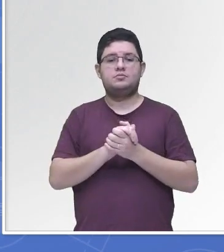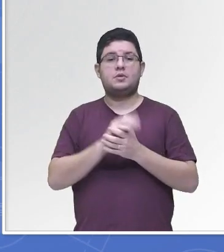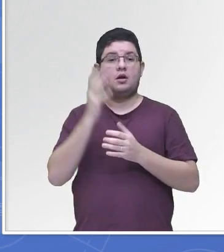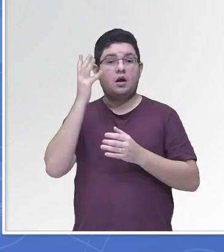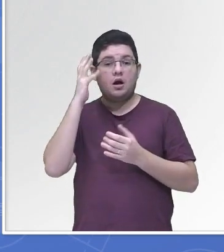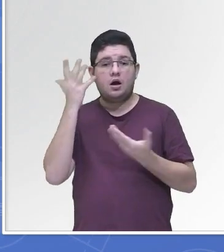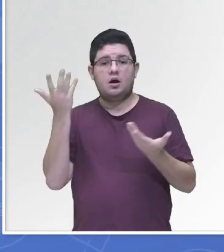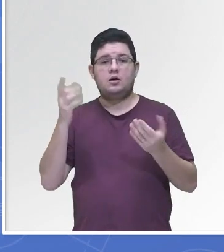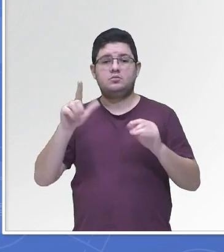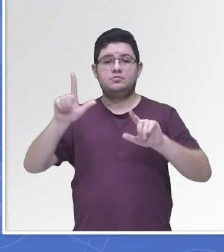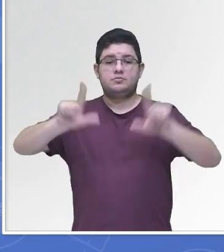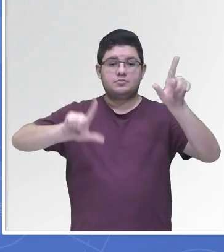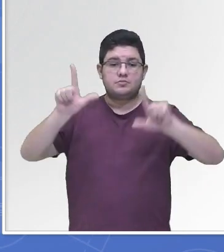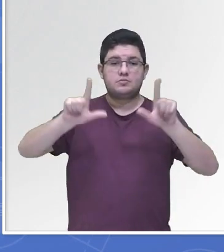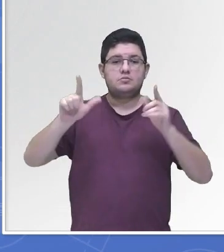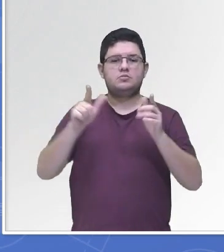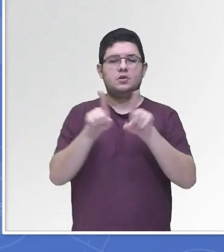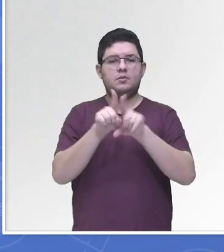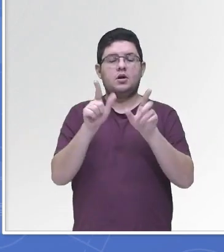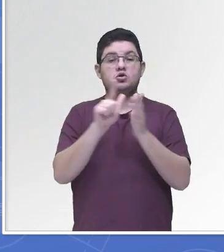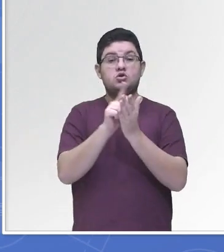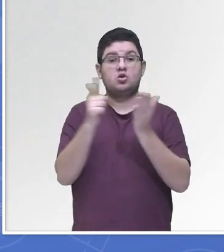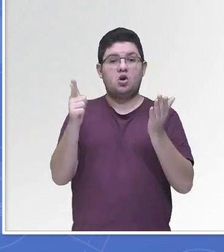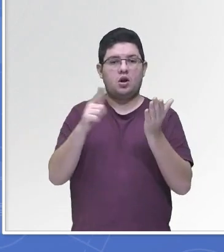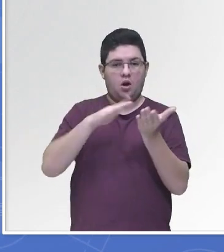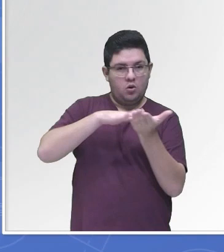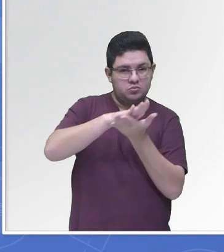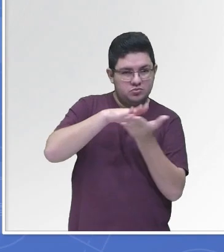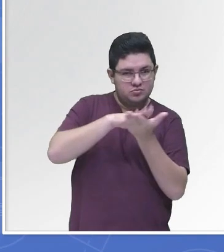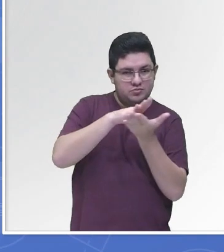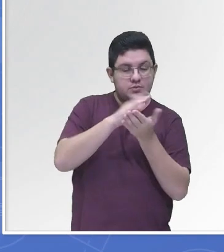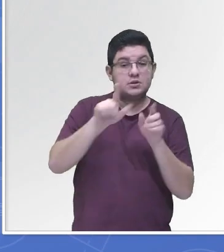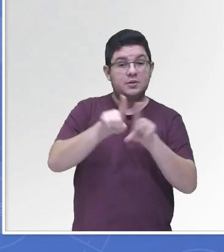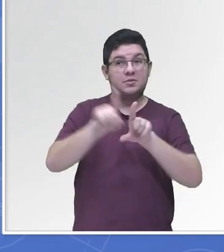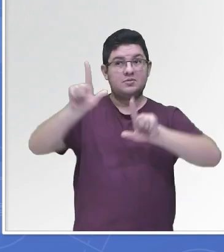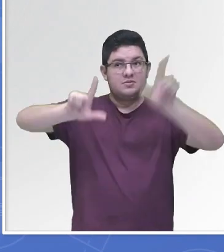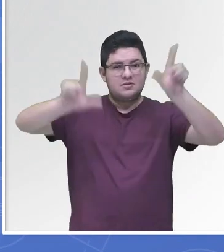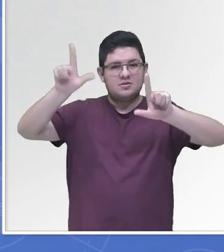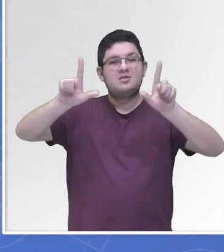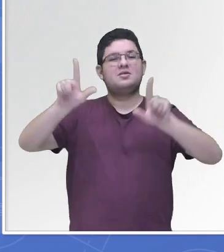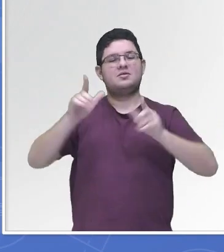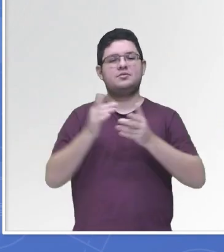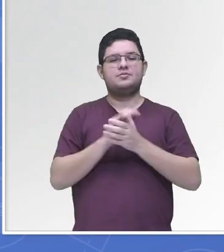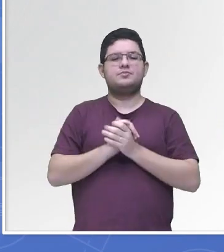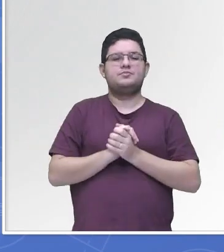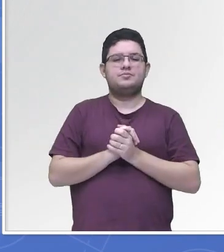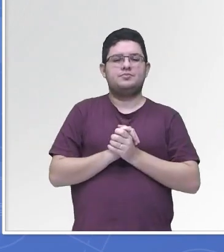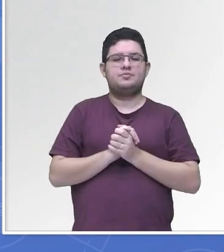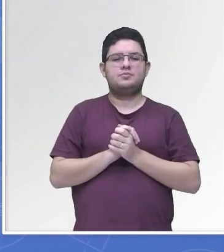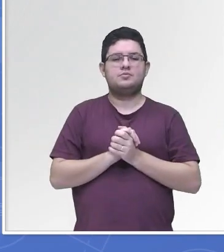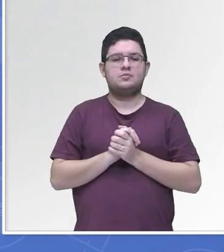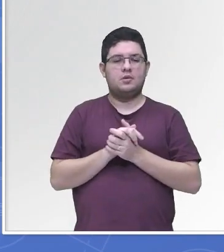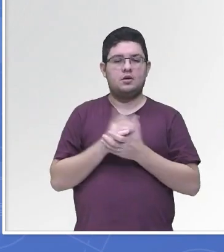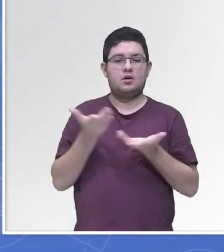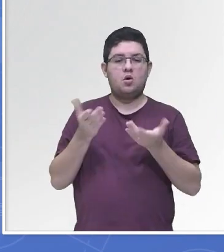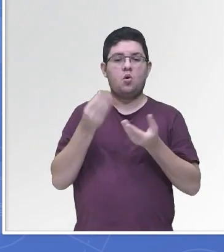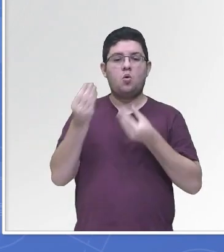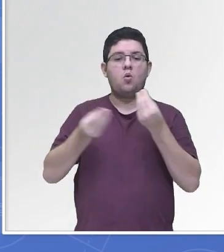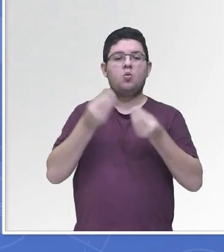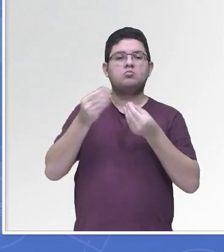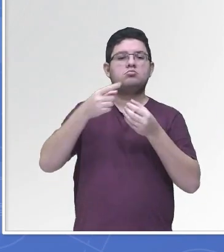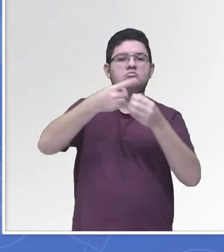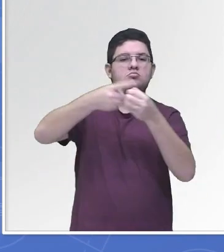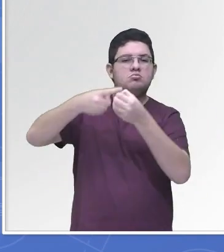ou jornal impresso. Olha assim, como as notícias têm chegado na comunidade, na cidade, né?